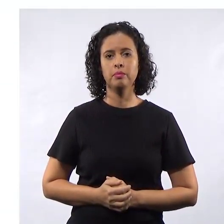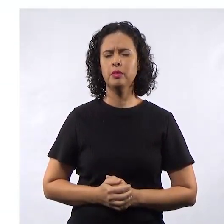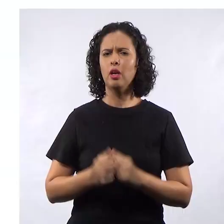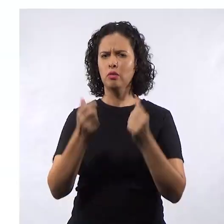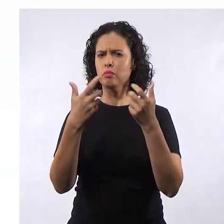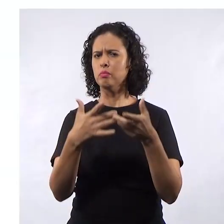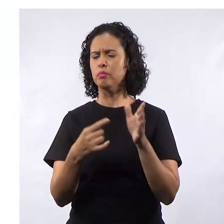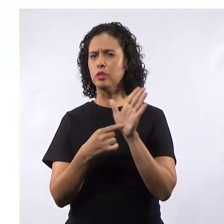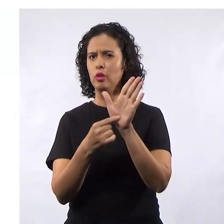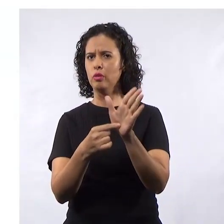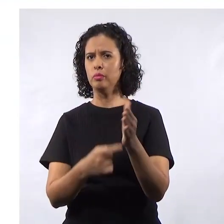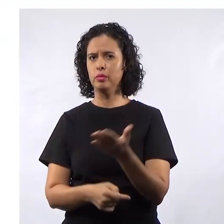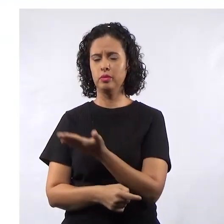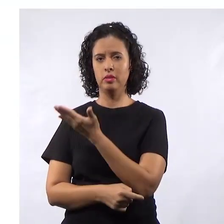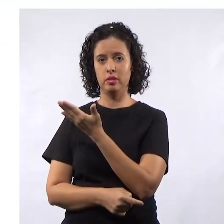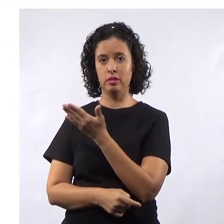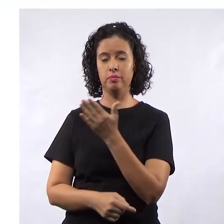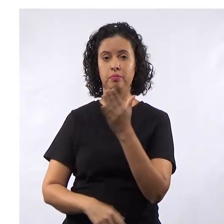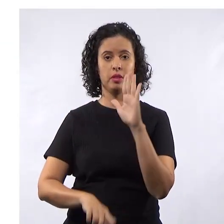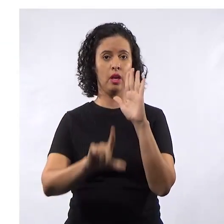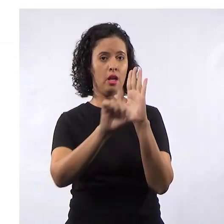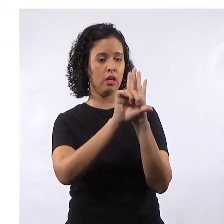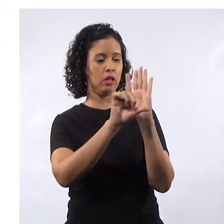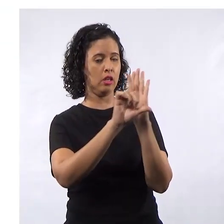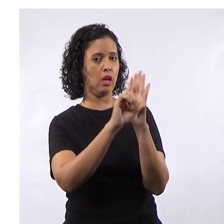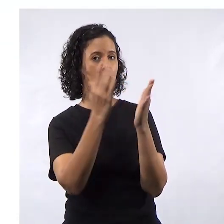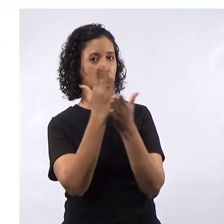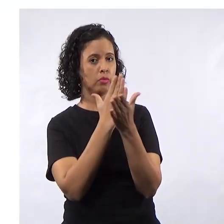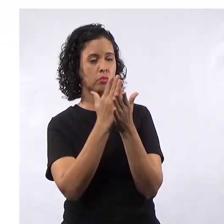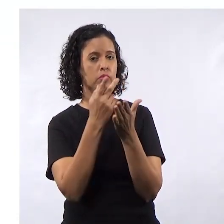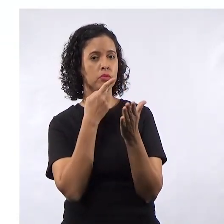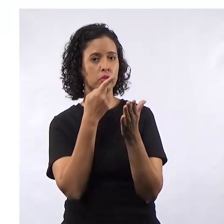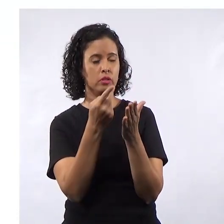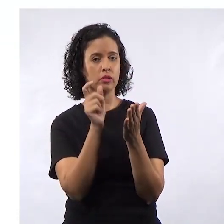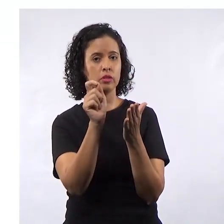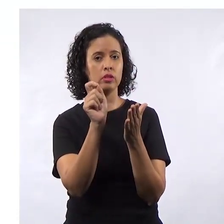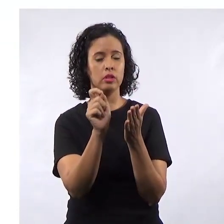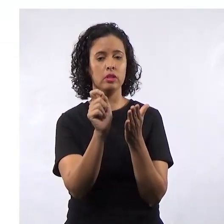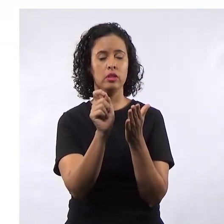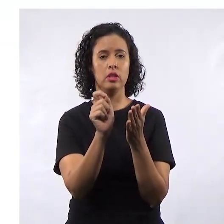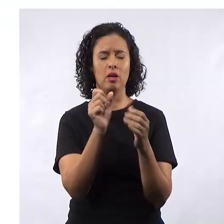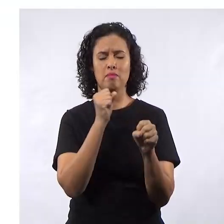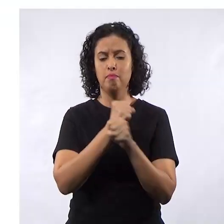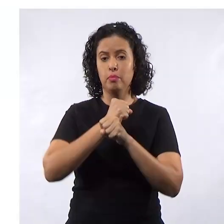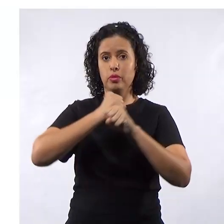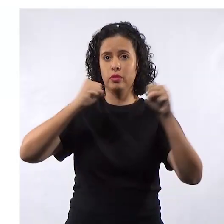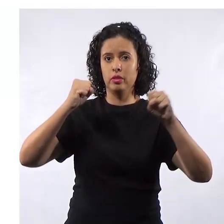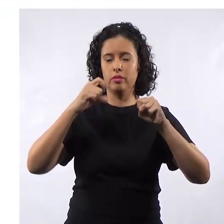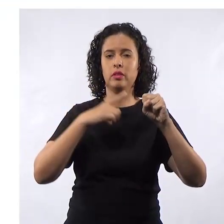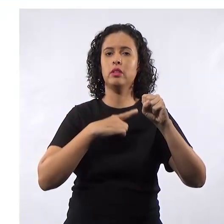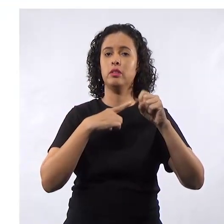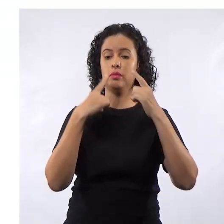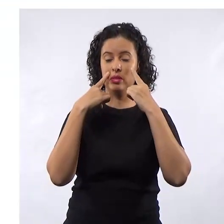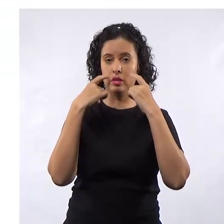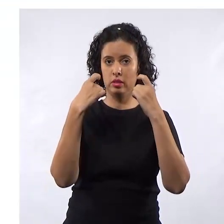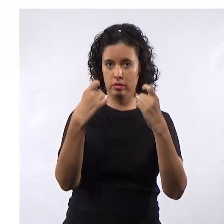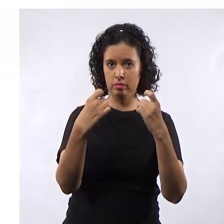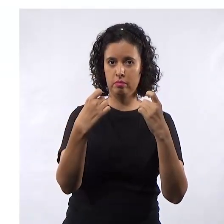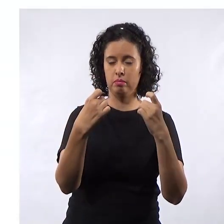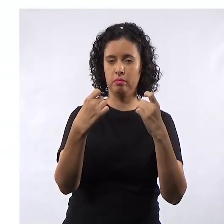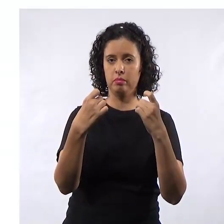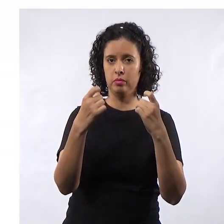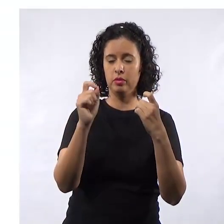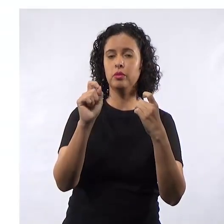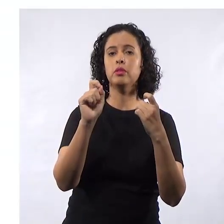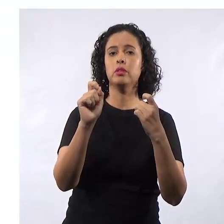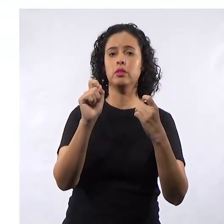aqui, até coloquei aqui para vocês, ó. Há doutrinas que dizem ser impossível não haver uma pequena parcela de interesse do Estado no direito